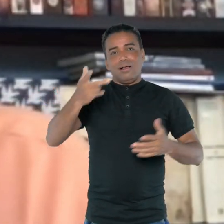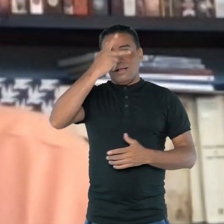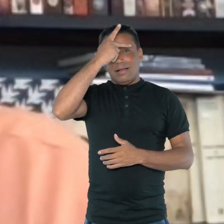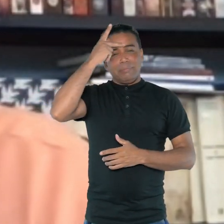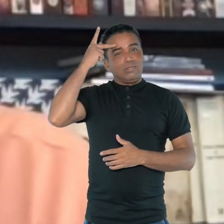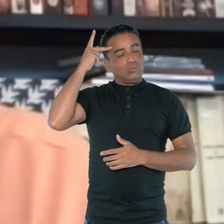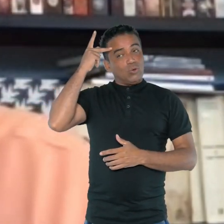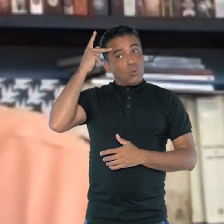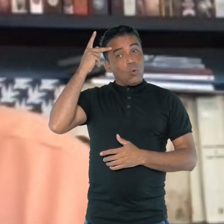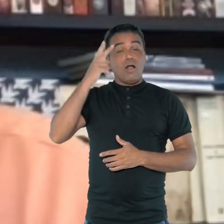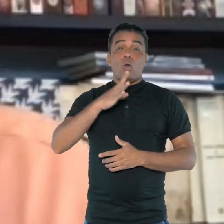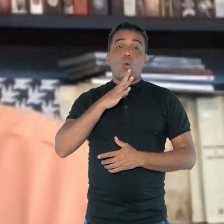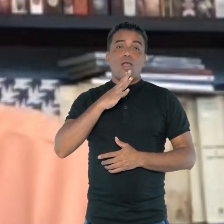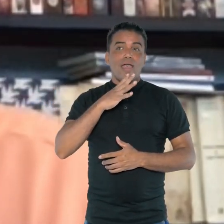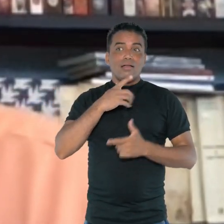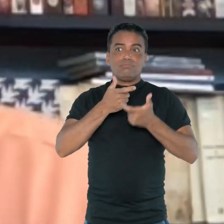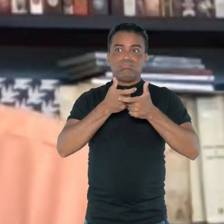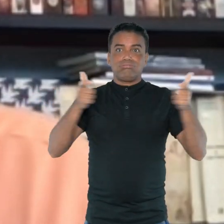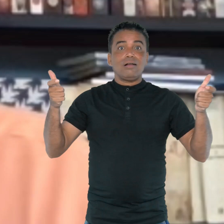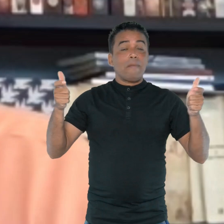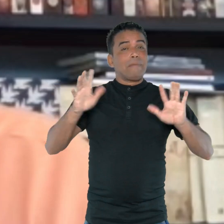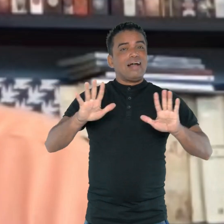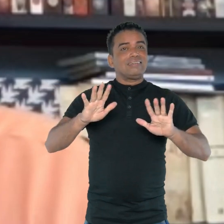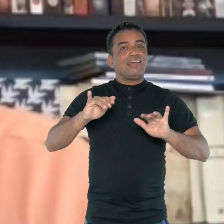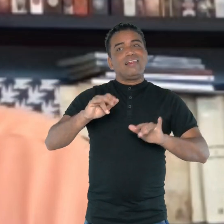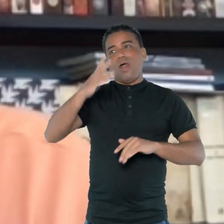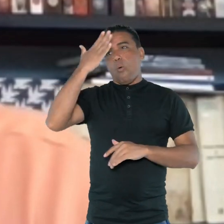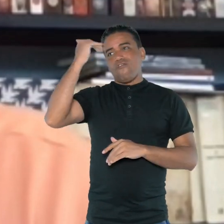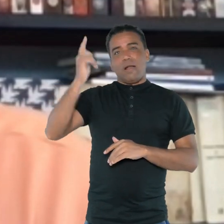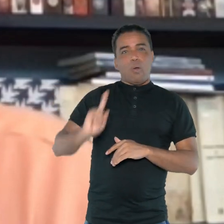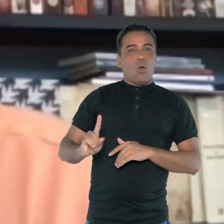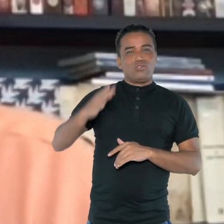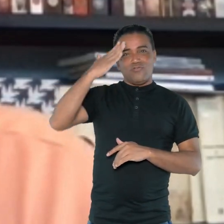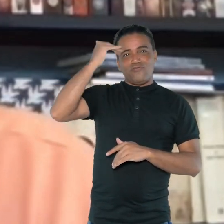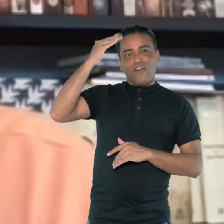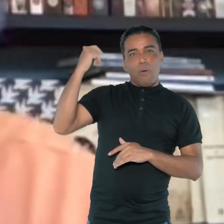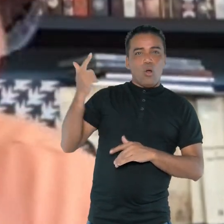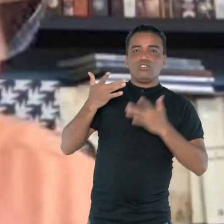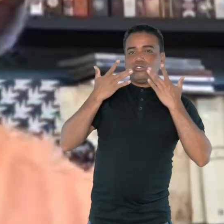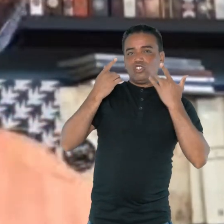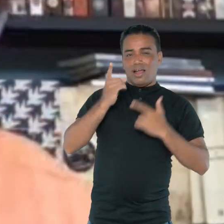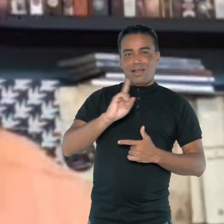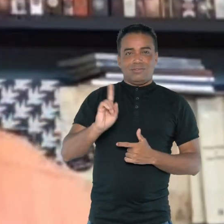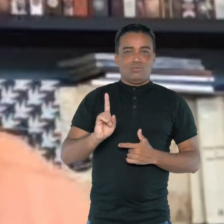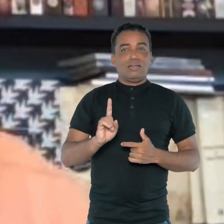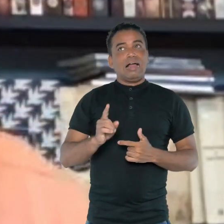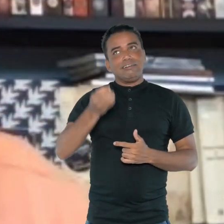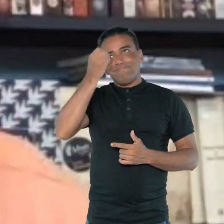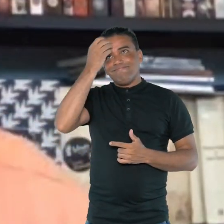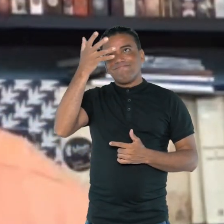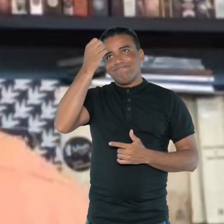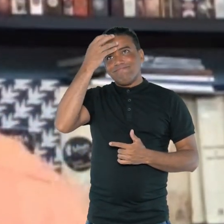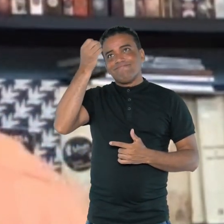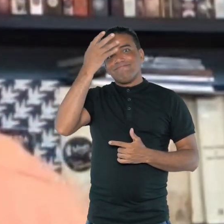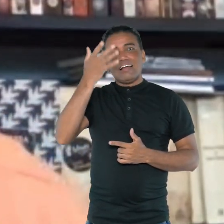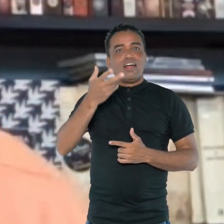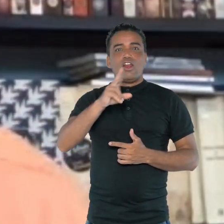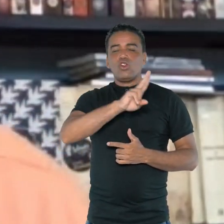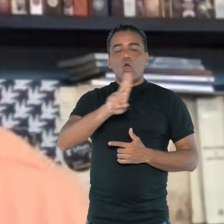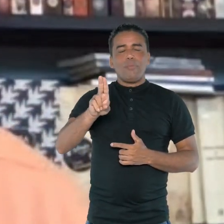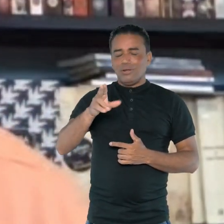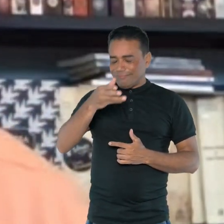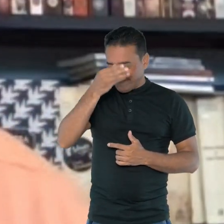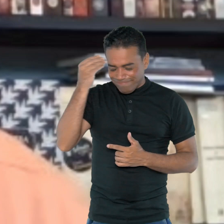o acha grande, mas ele não é muito conhecido. Então, assim, tanto que o nome dele me escapou agora, o que é uma